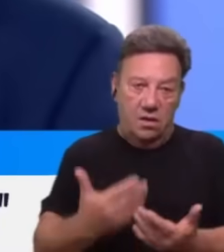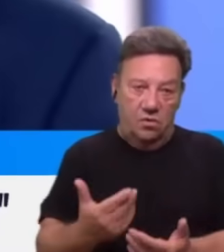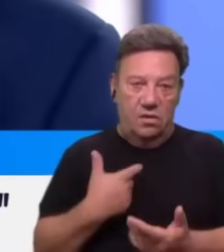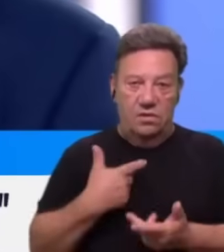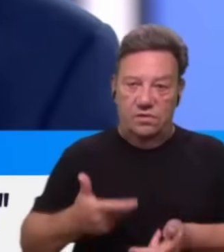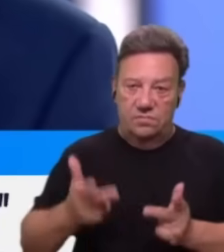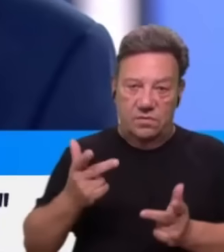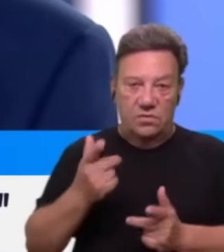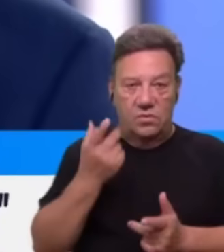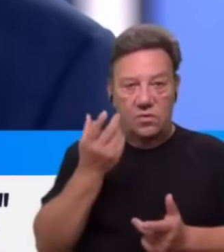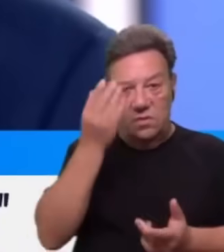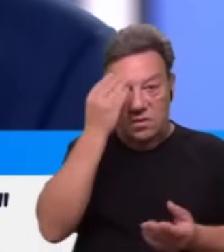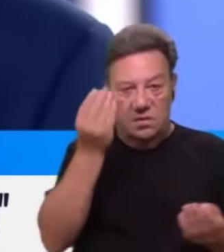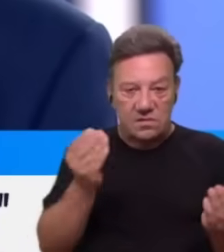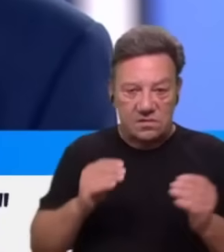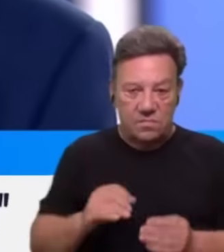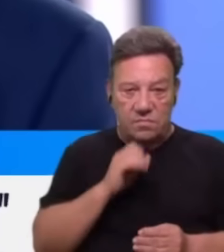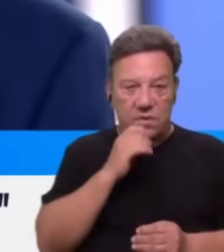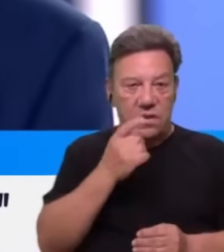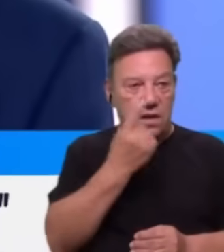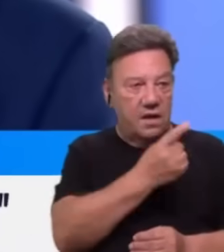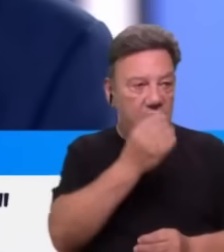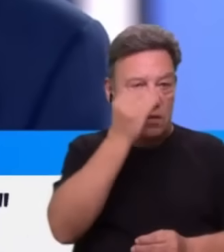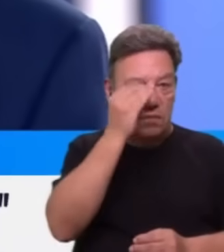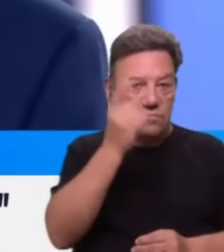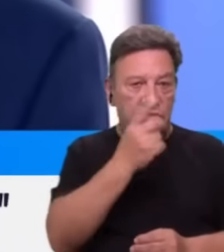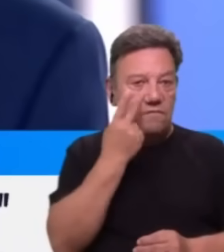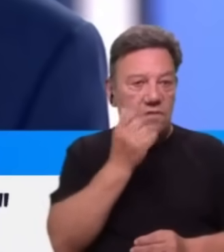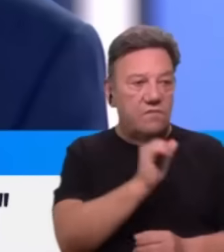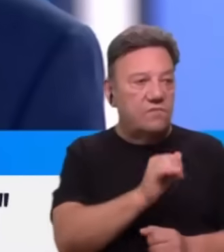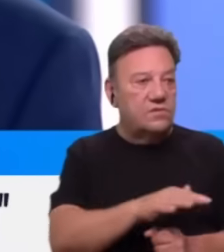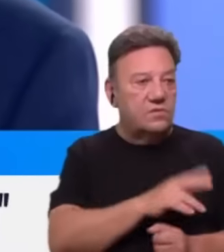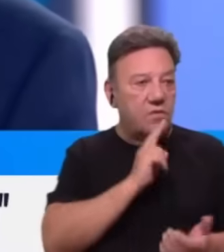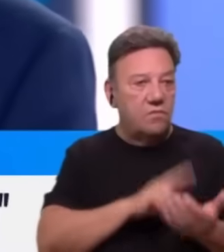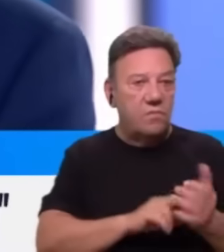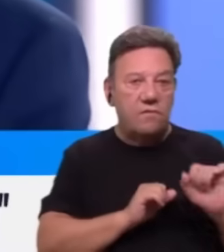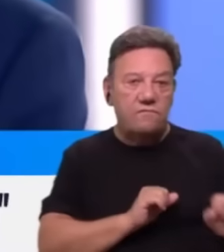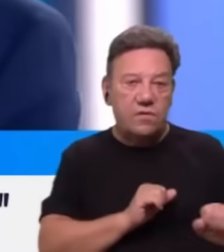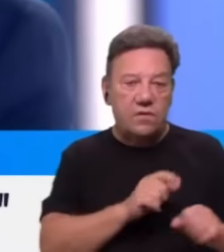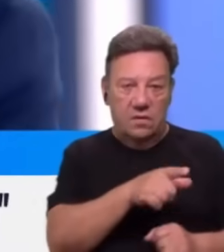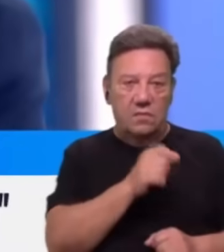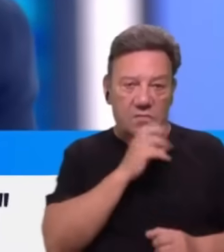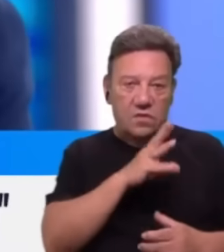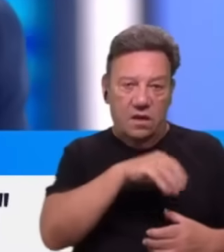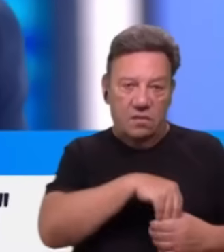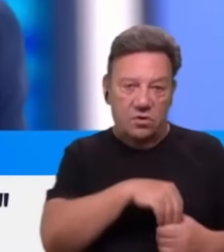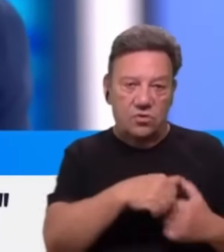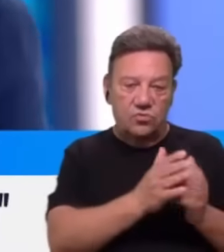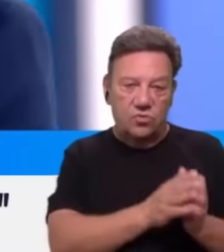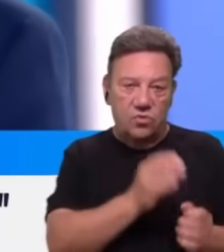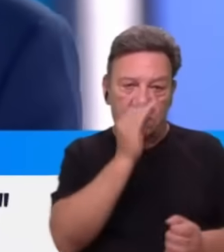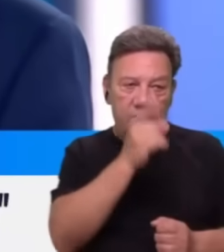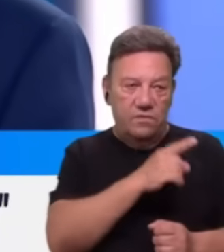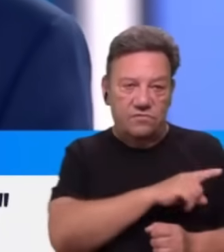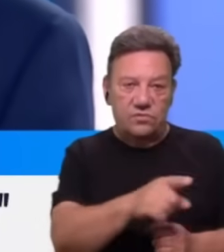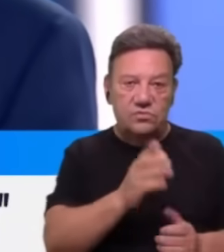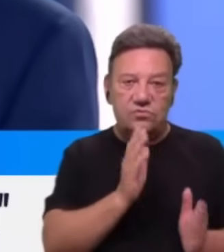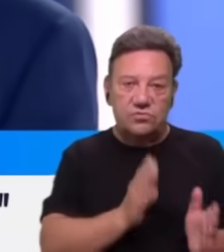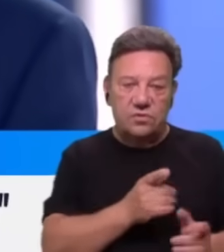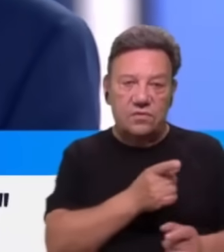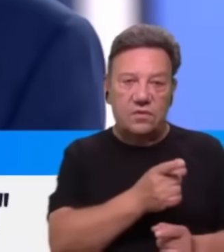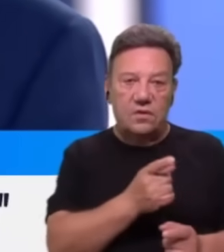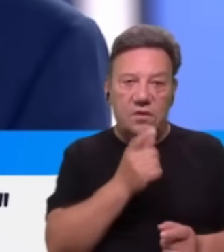disponível a um simulador para cada professor poder ver a sua situação concreta que vai abranger todos os professores que tiveram